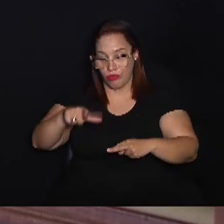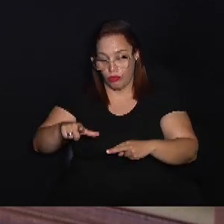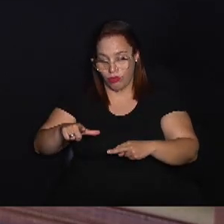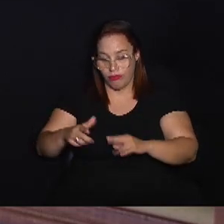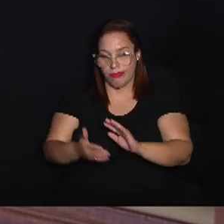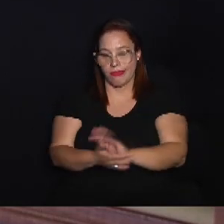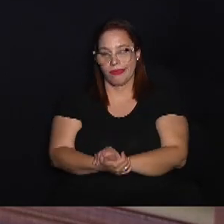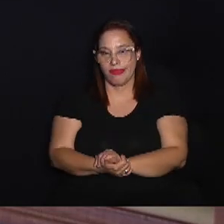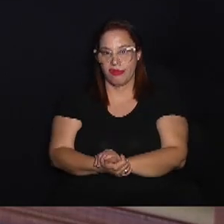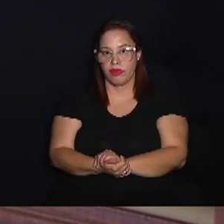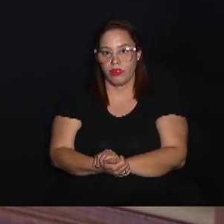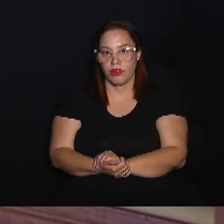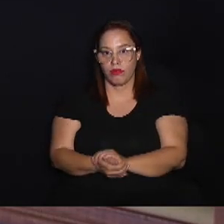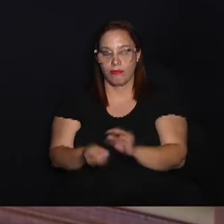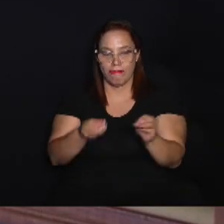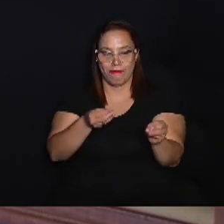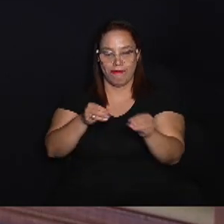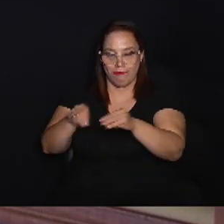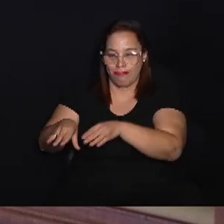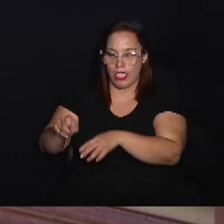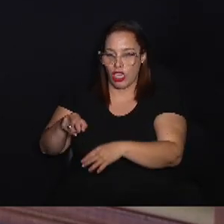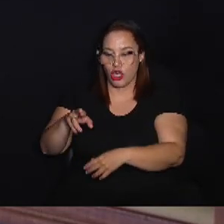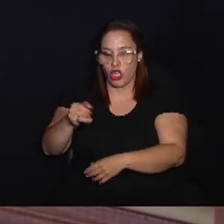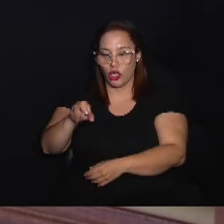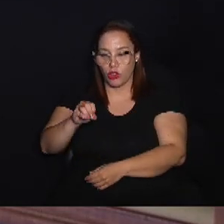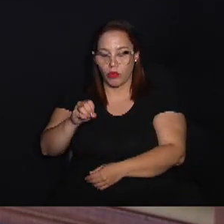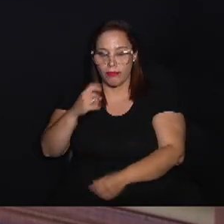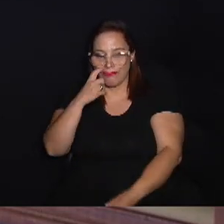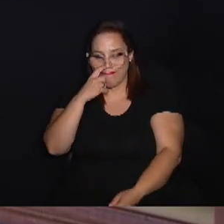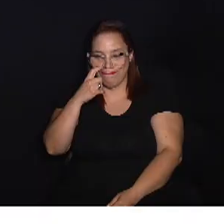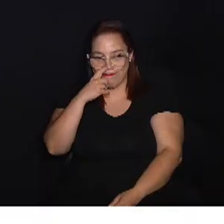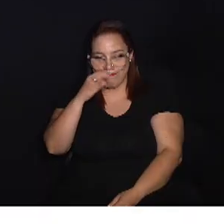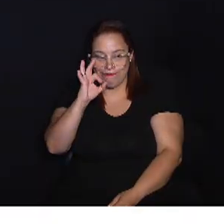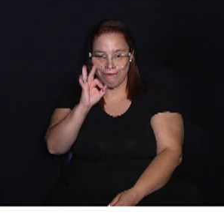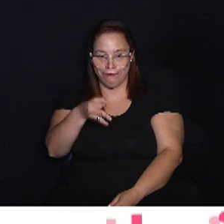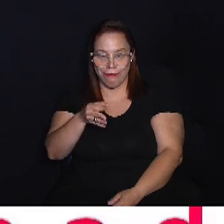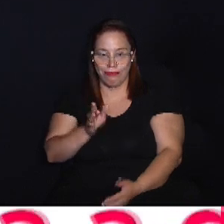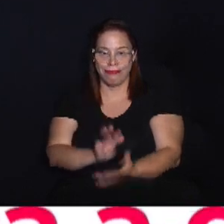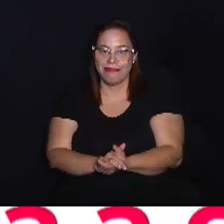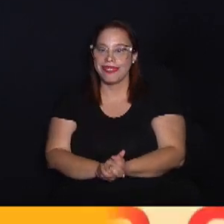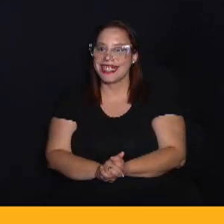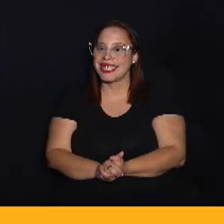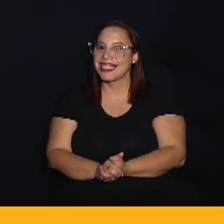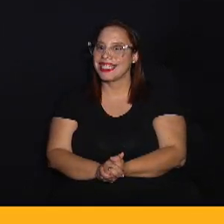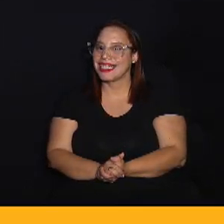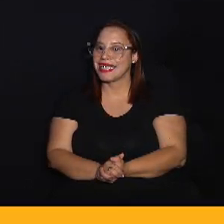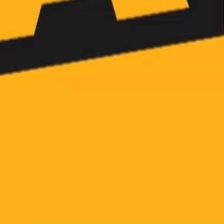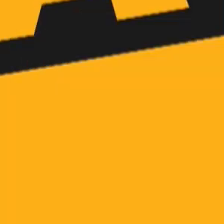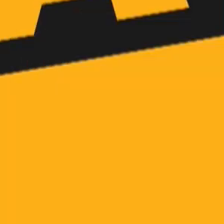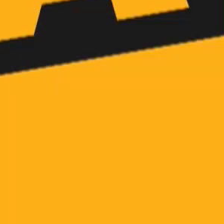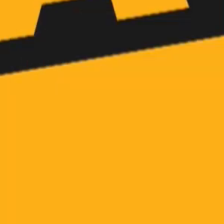caso são rejeitos, que a gente chama, que é o lixo propriamente dito.